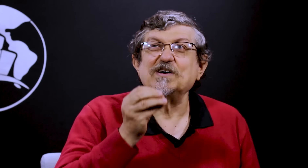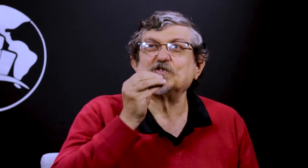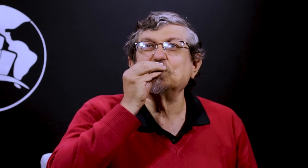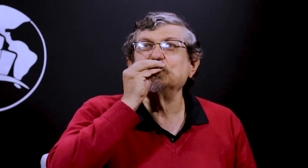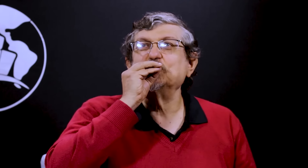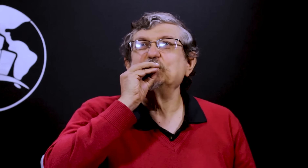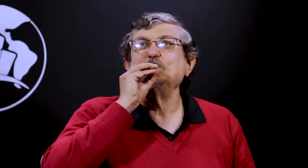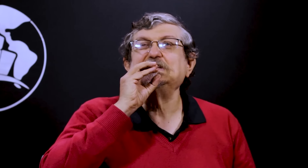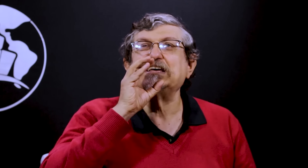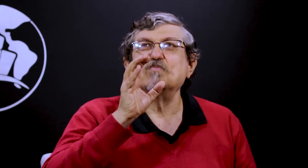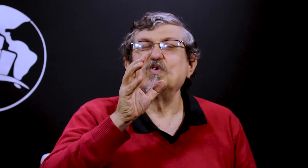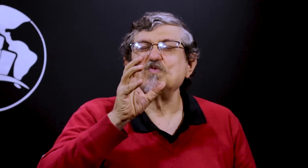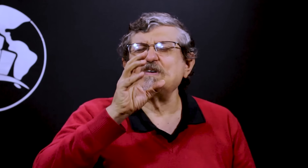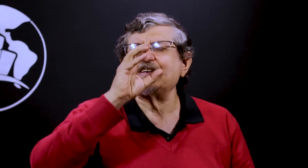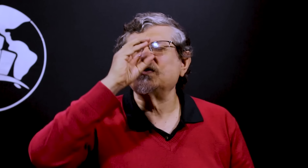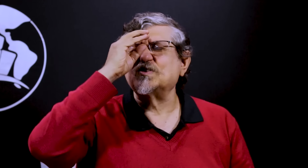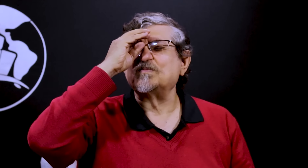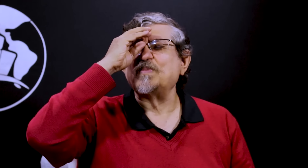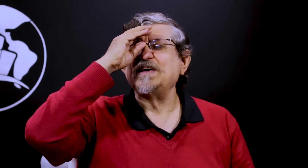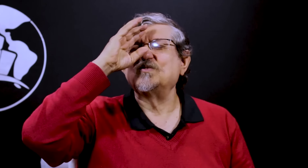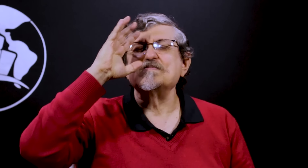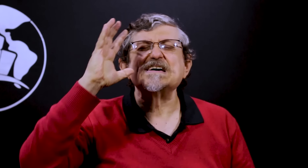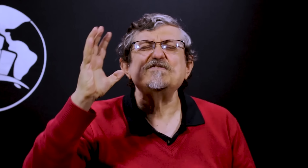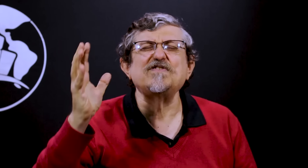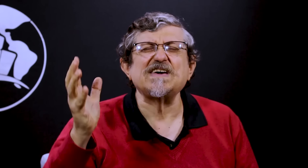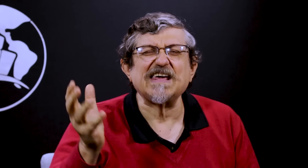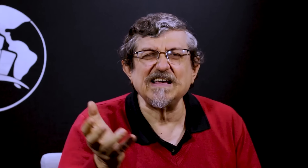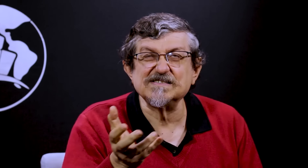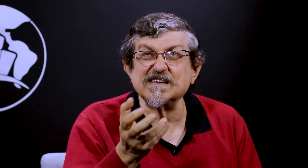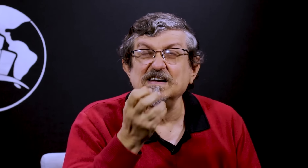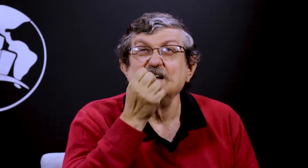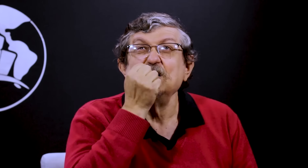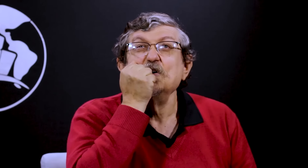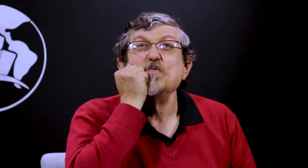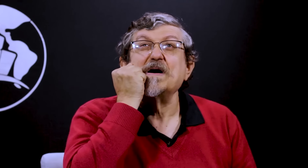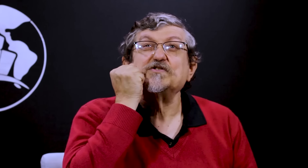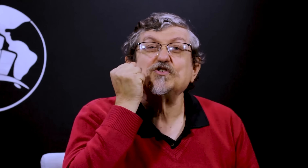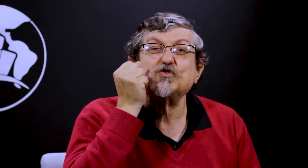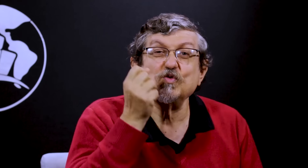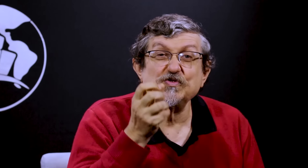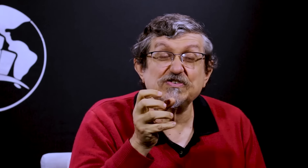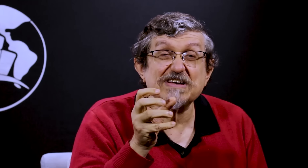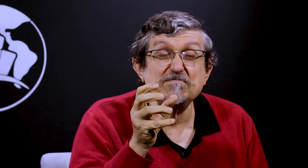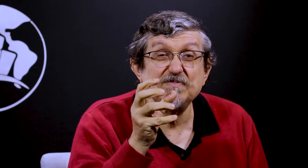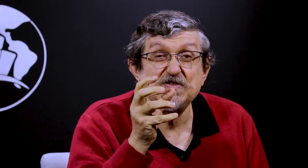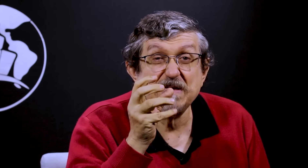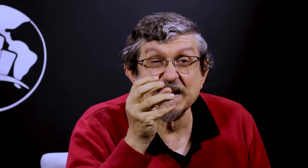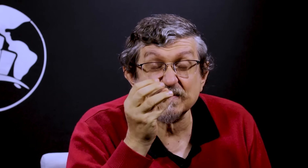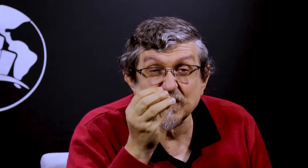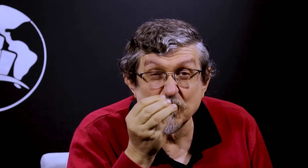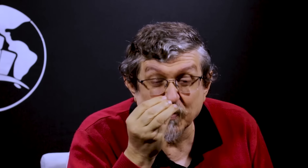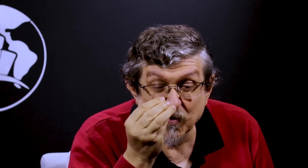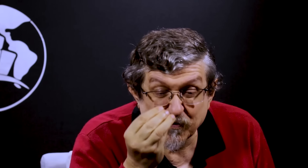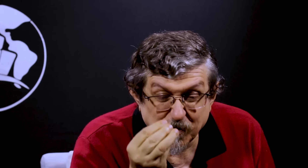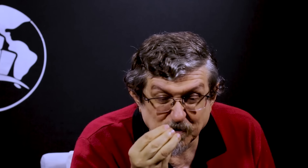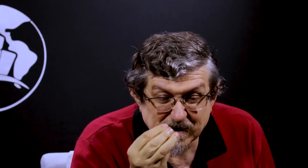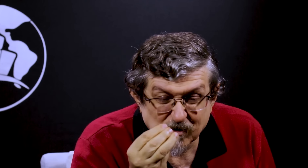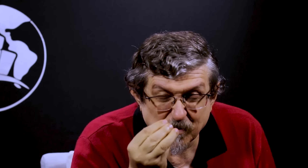seja, Deus produz um temor, um respeito, uma reverência, uma atitude de